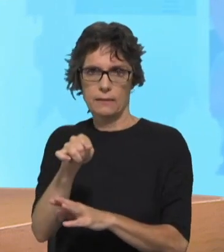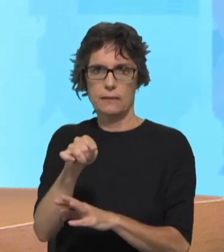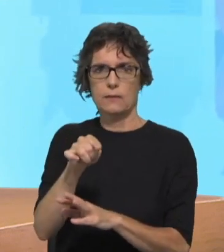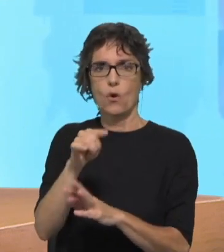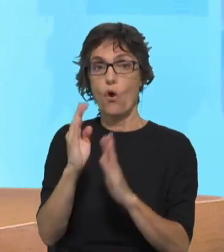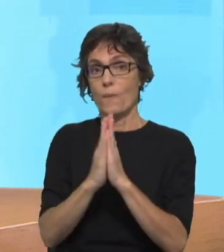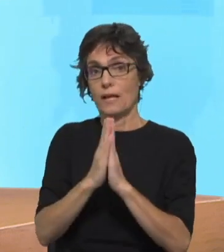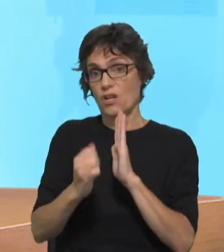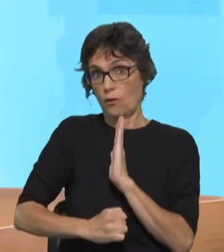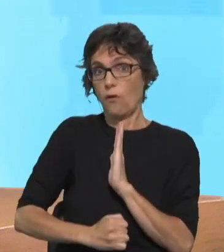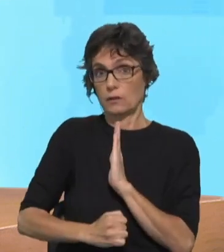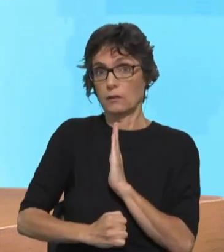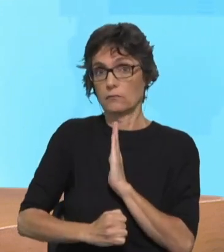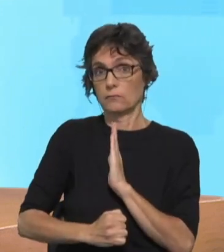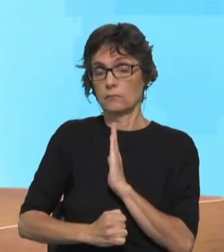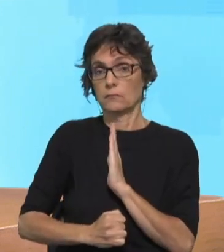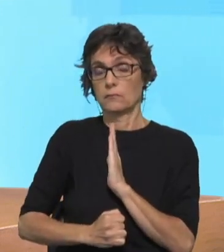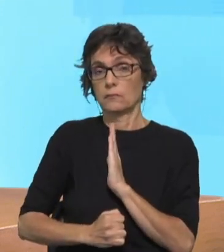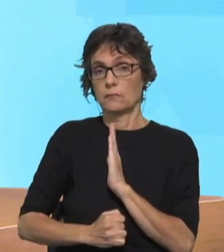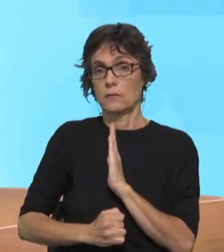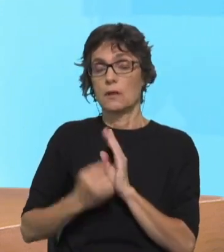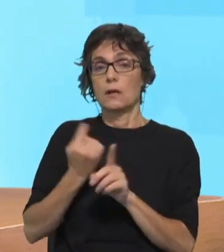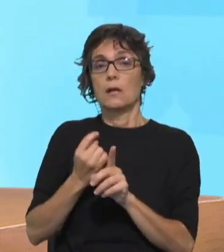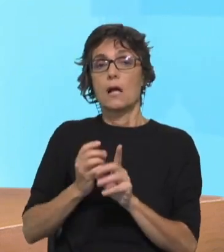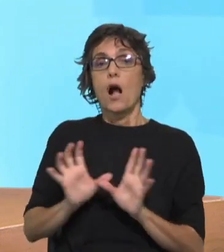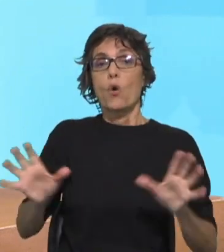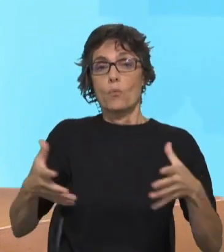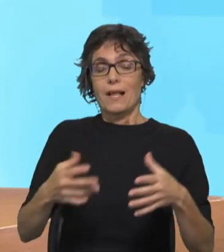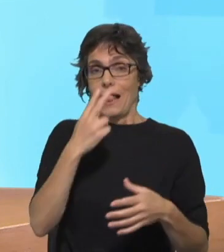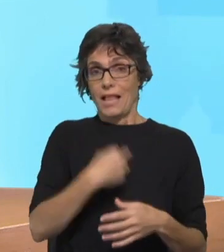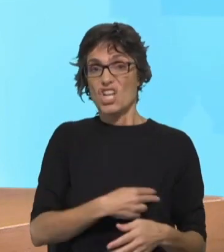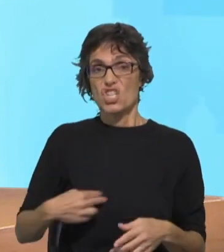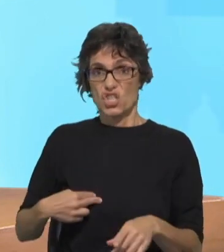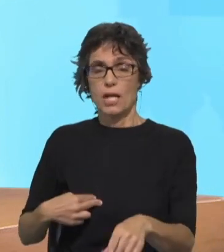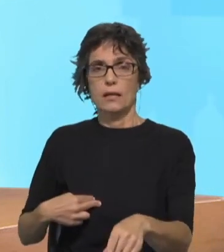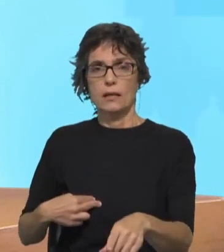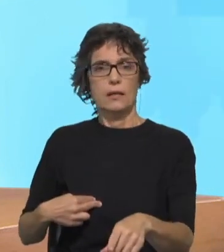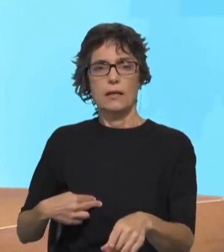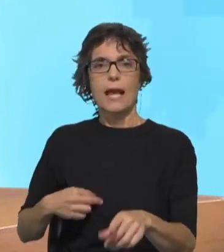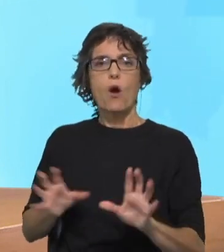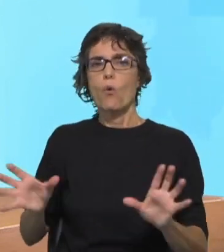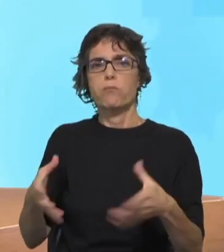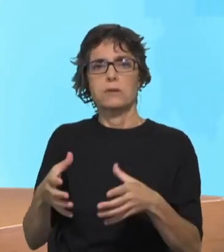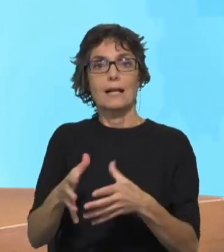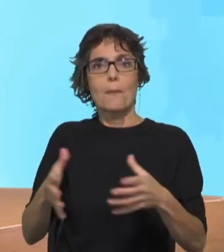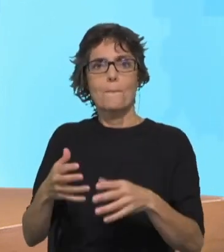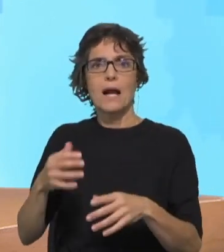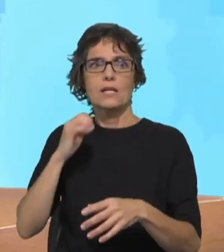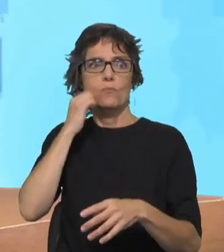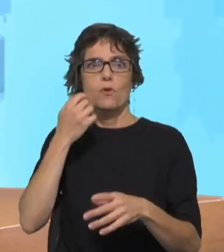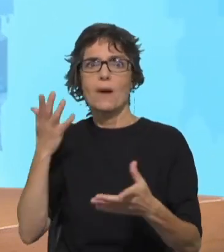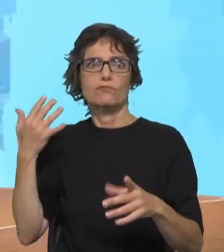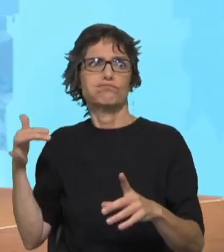Igreja Católica, porque a comunidade cristã é a comunidade religiosa mais perseguida no mundo. Portanto, é muito importante haver